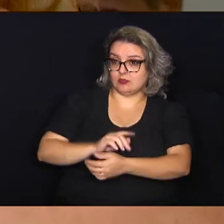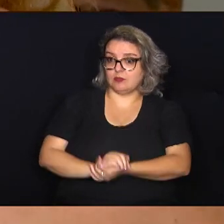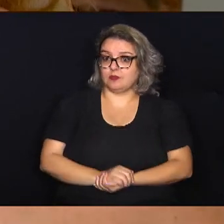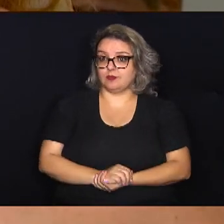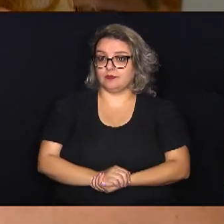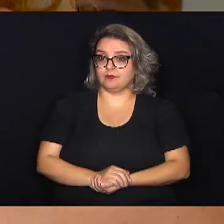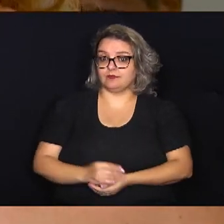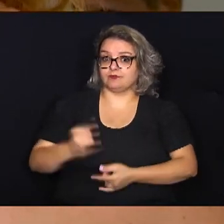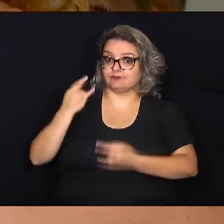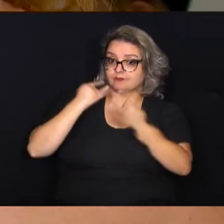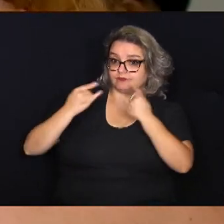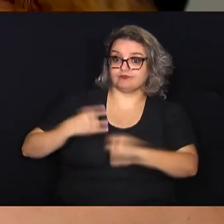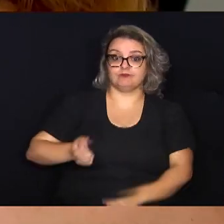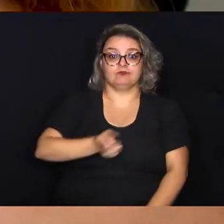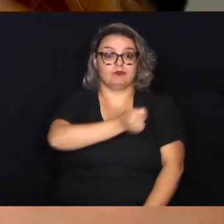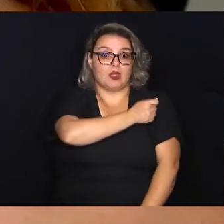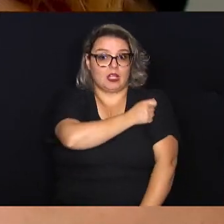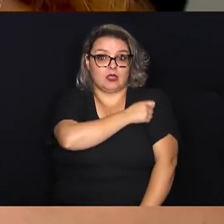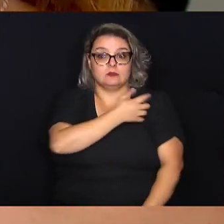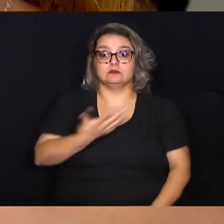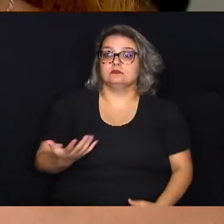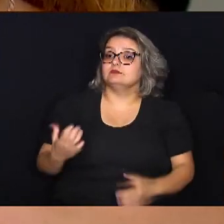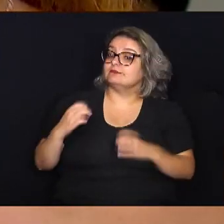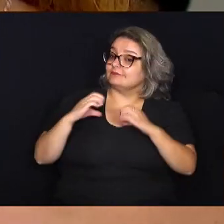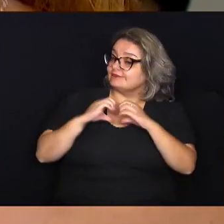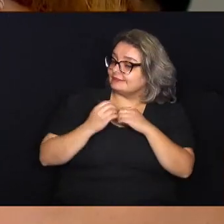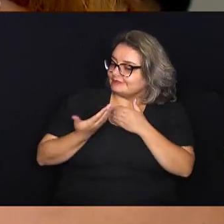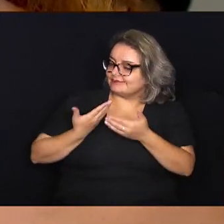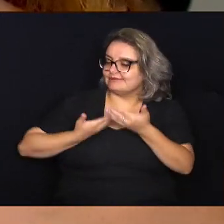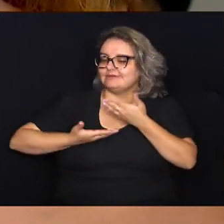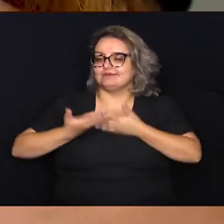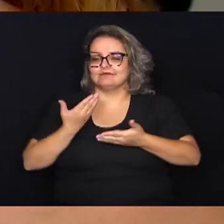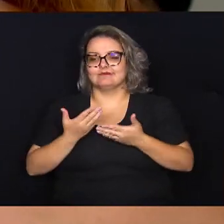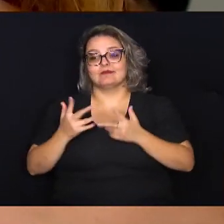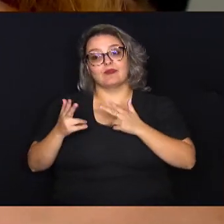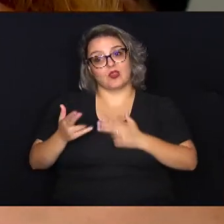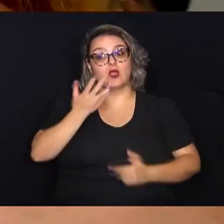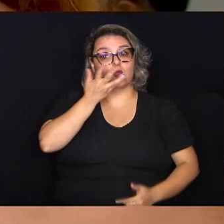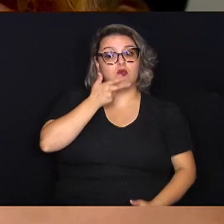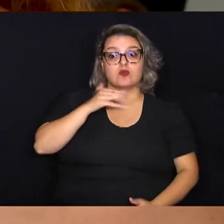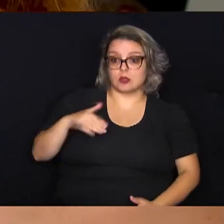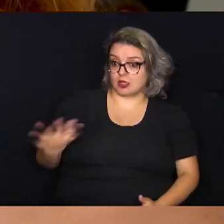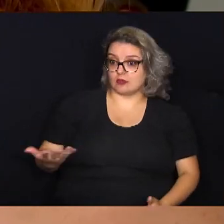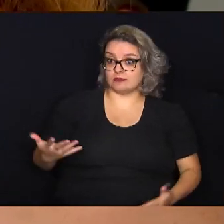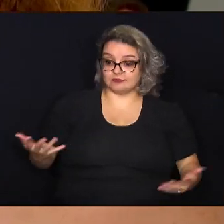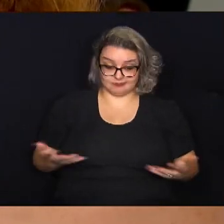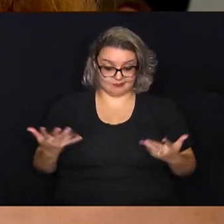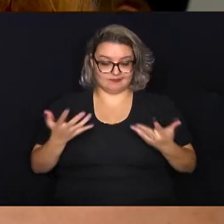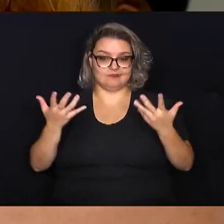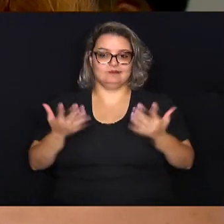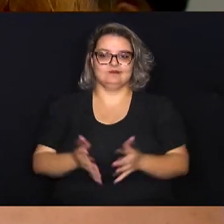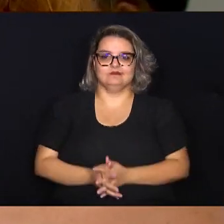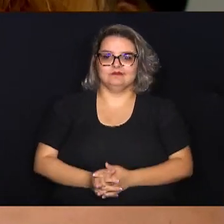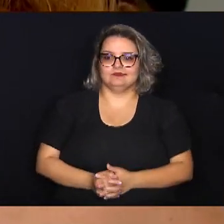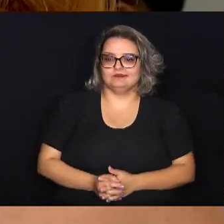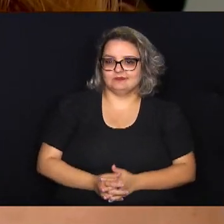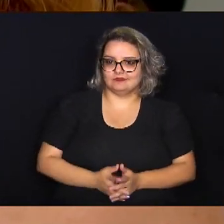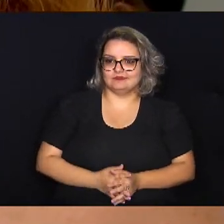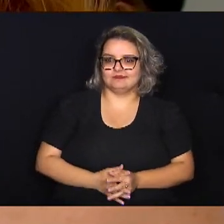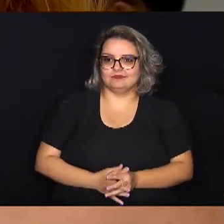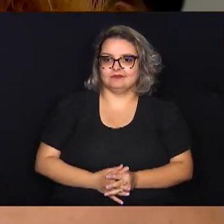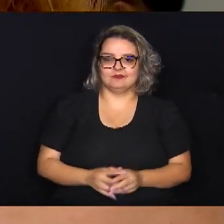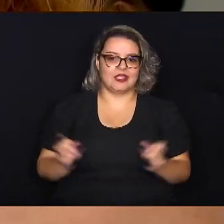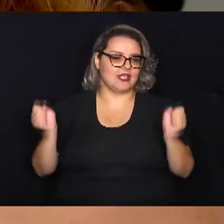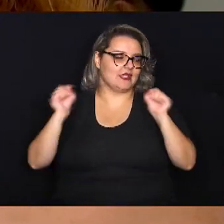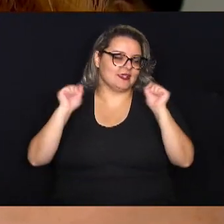aprimorandas são amáveis e ele, como é uma criança bem para frente, ele adorou,